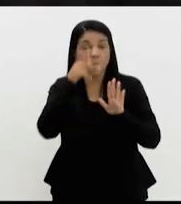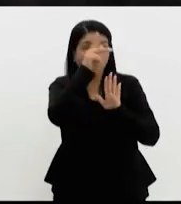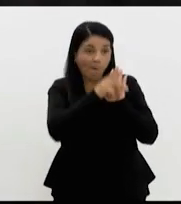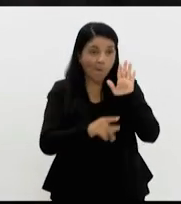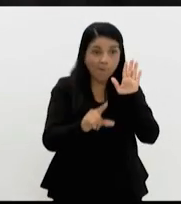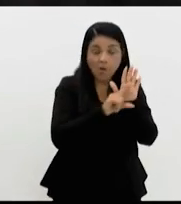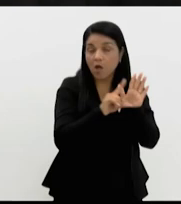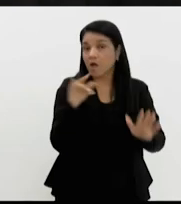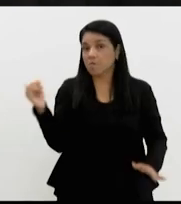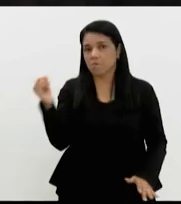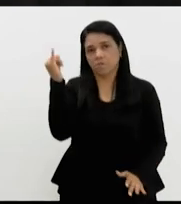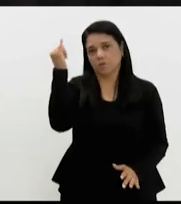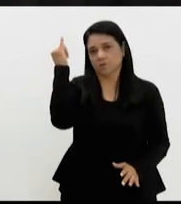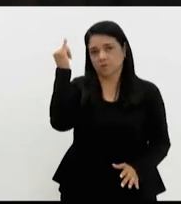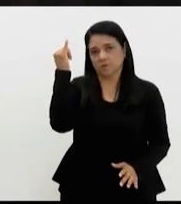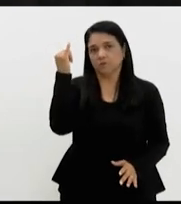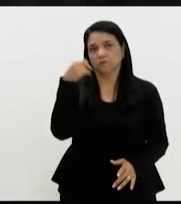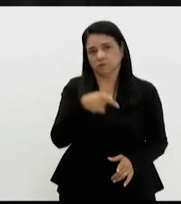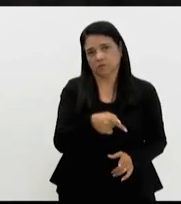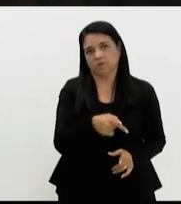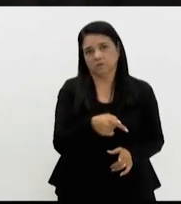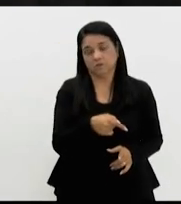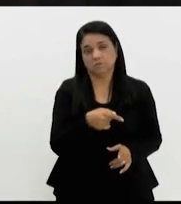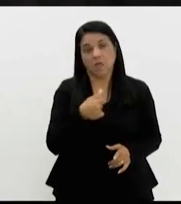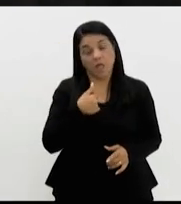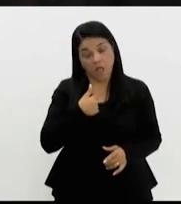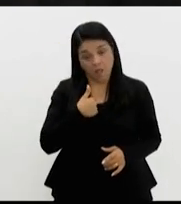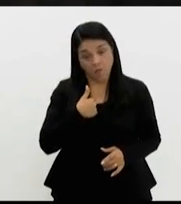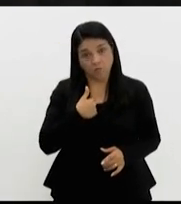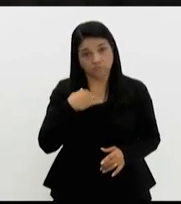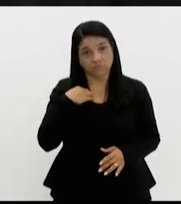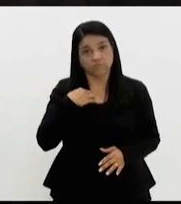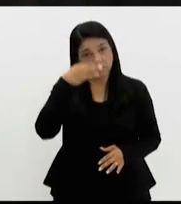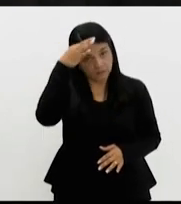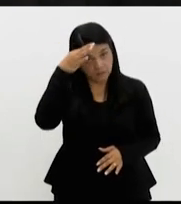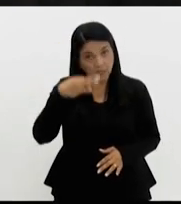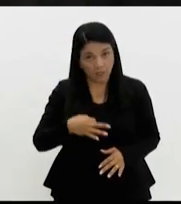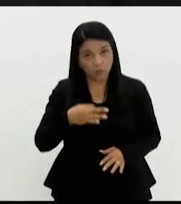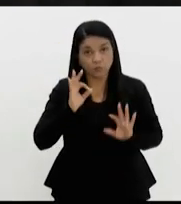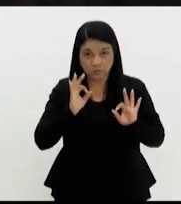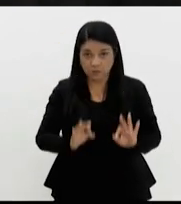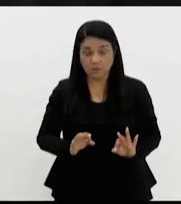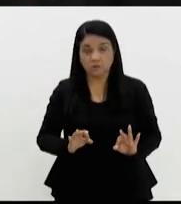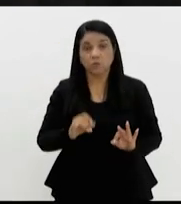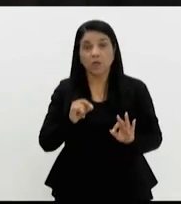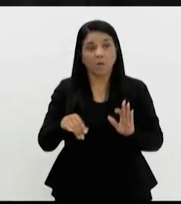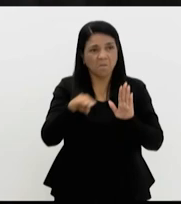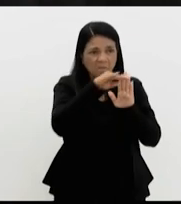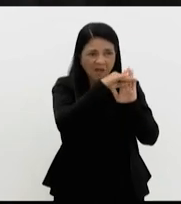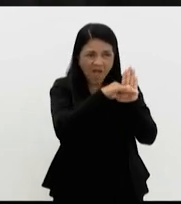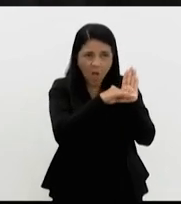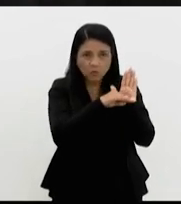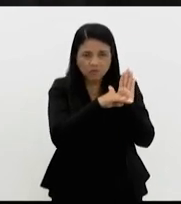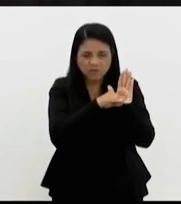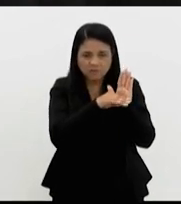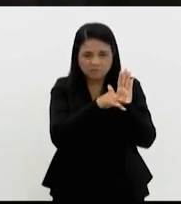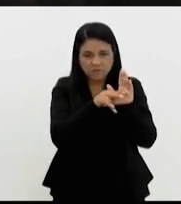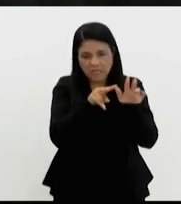magnitude, não deveria, no meu entendimento, entrar na pauta no meio da